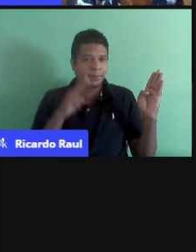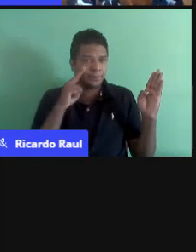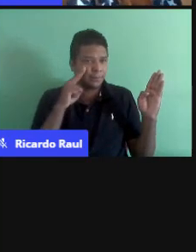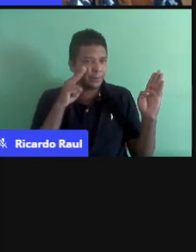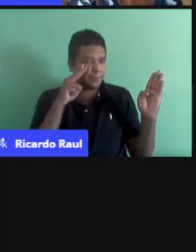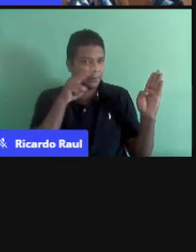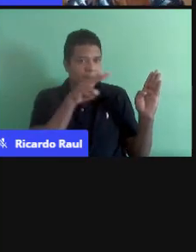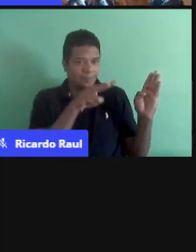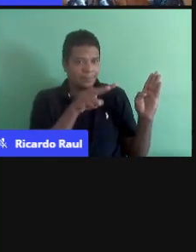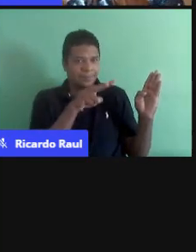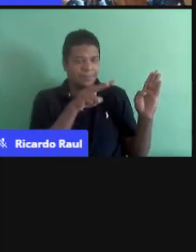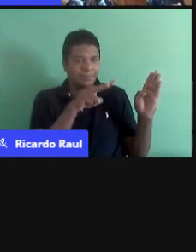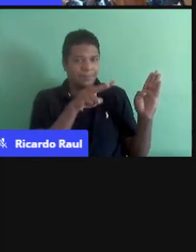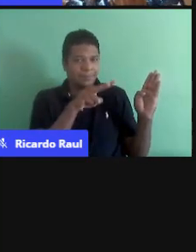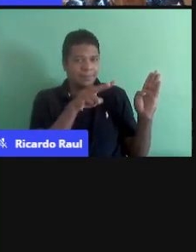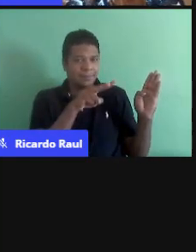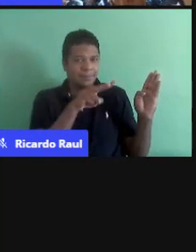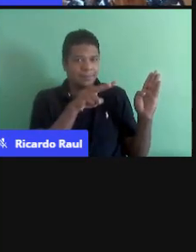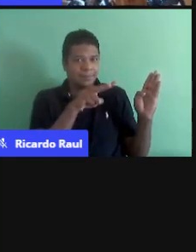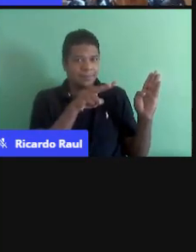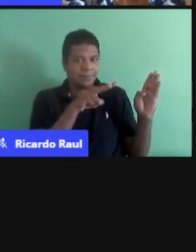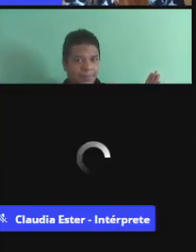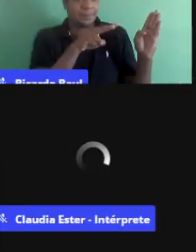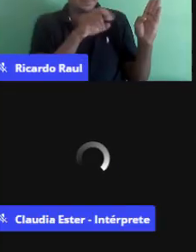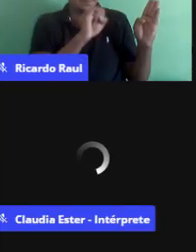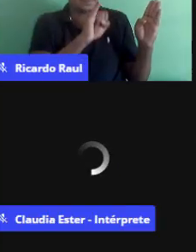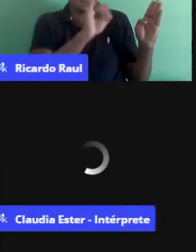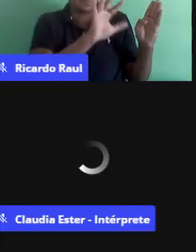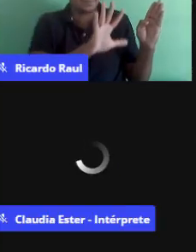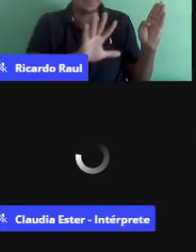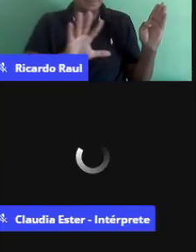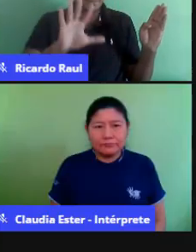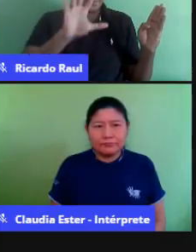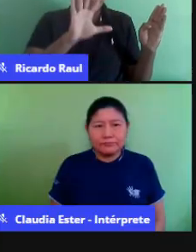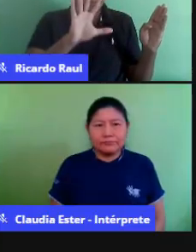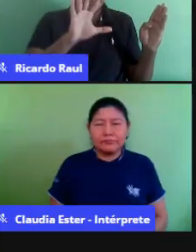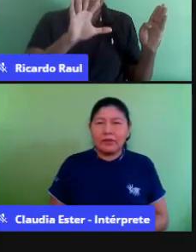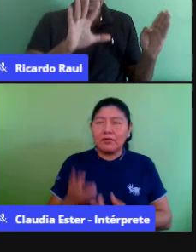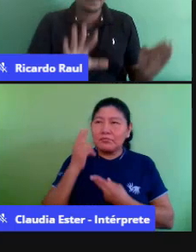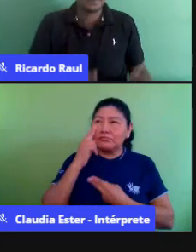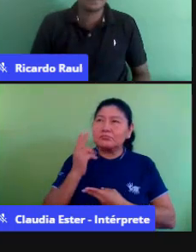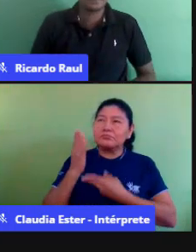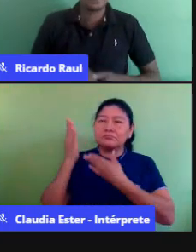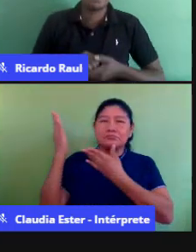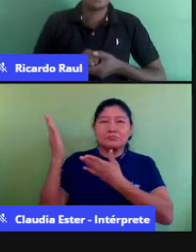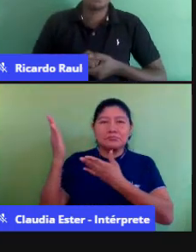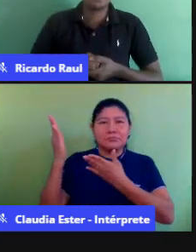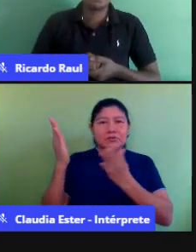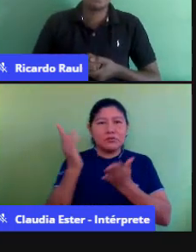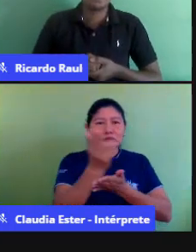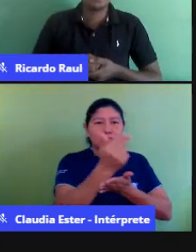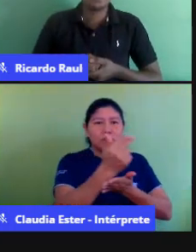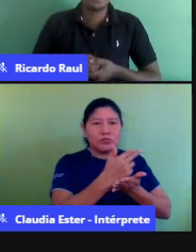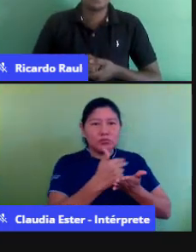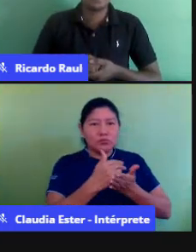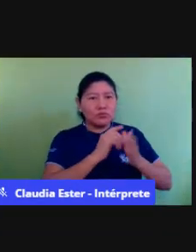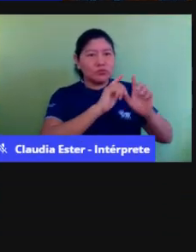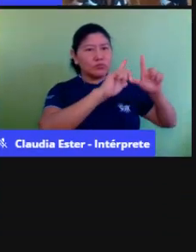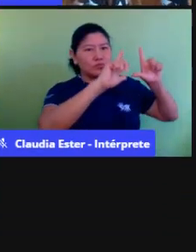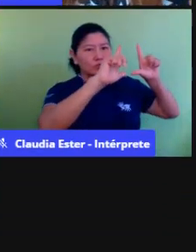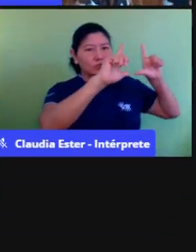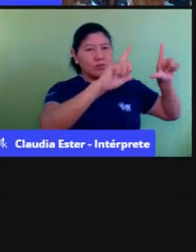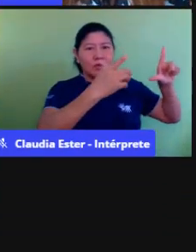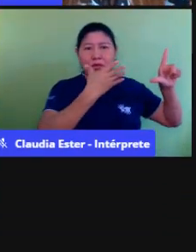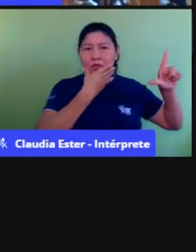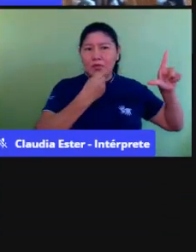nessa tela essa imagem, que é uma obra do Paulo Picasso, é um autor muito